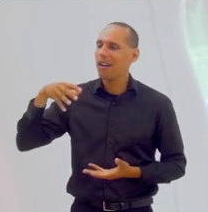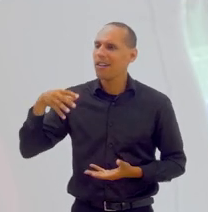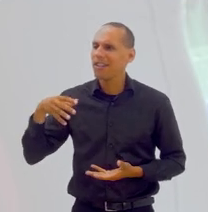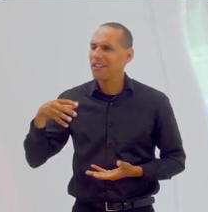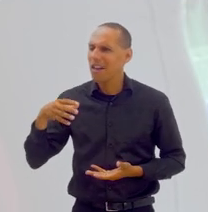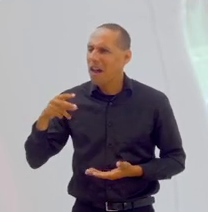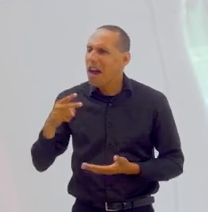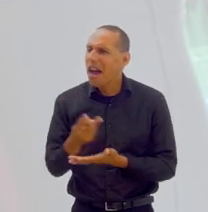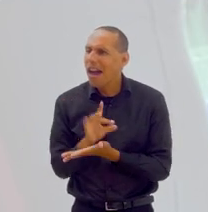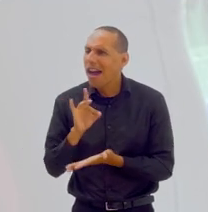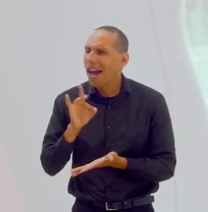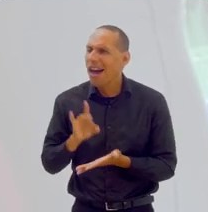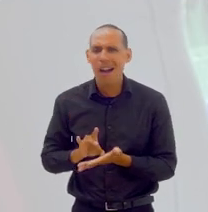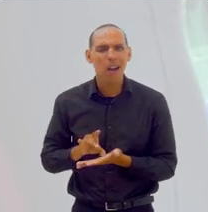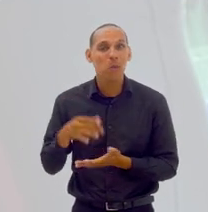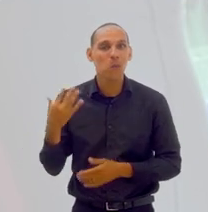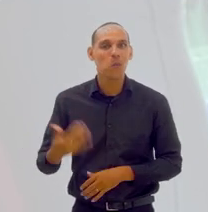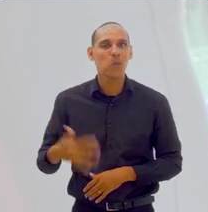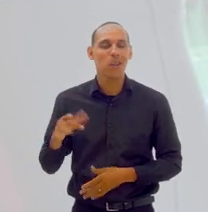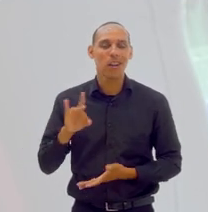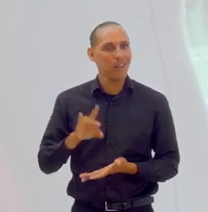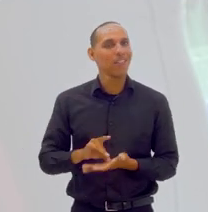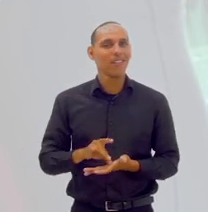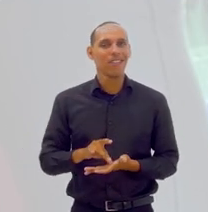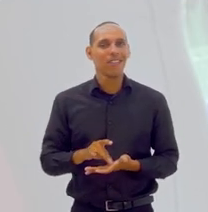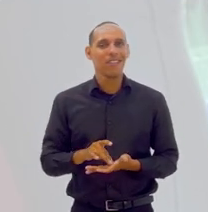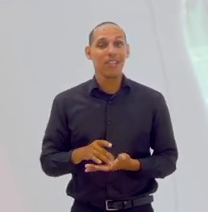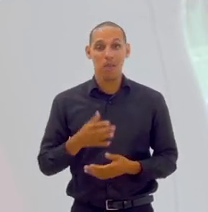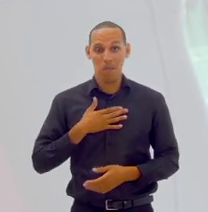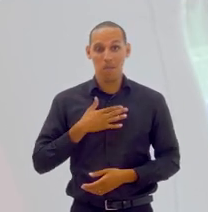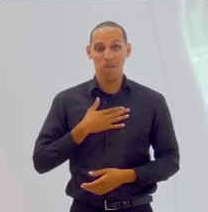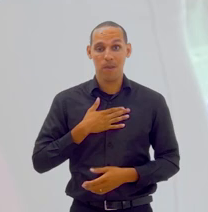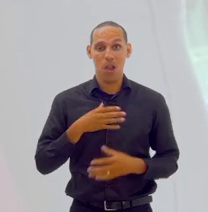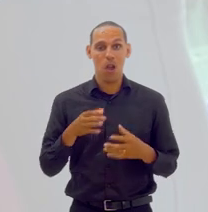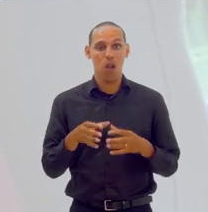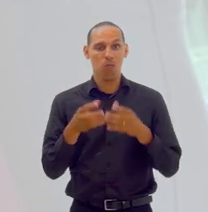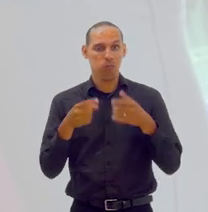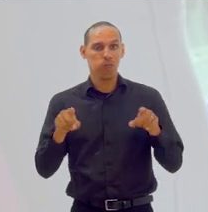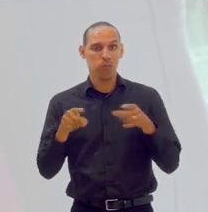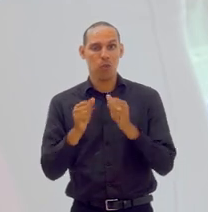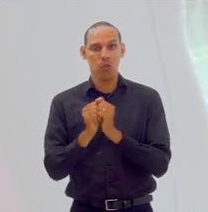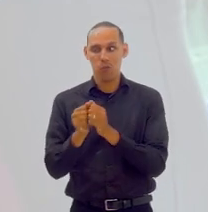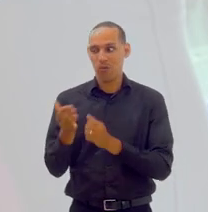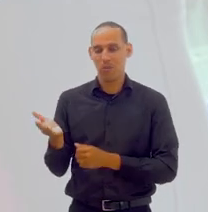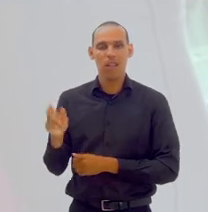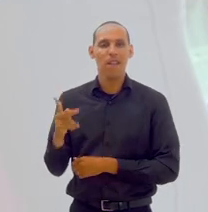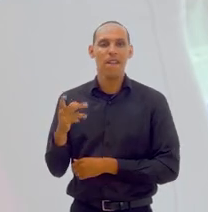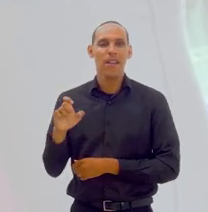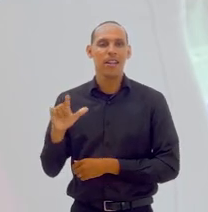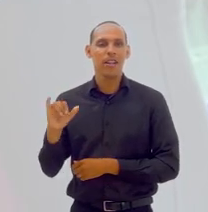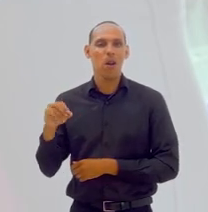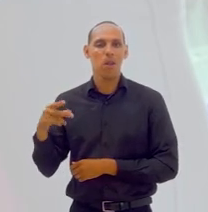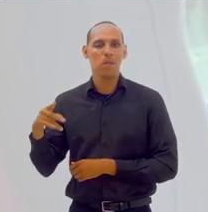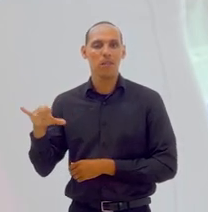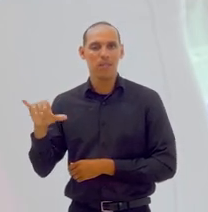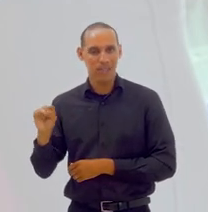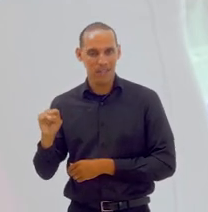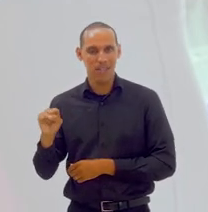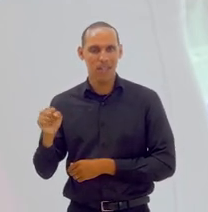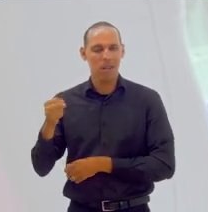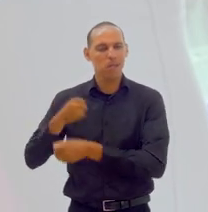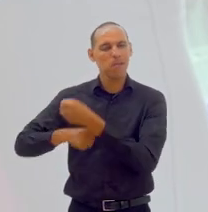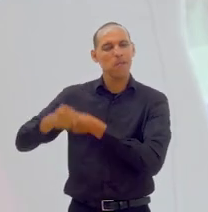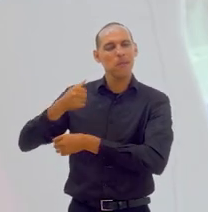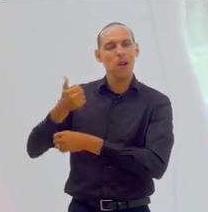esteja acontecendo? Mas acontece. O meu primeiro concerto que eu fiz com Heliópolis, há 11 anos atrás,